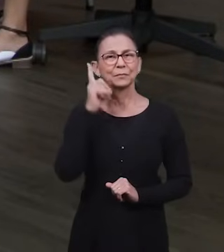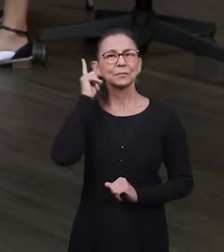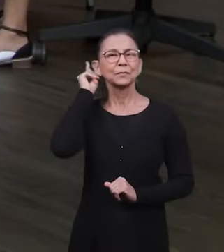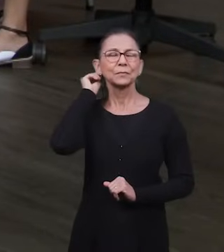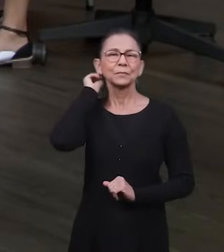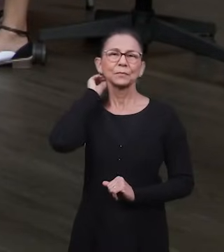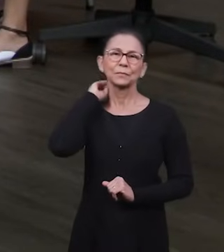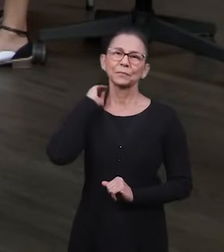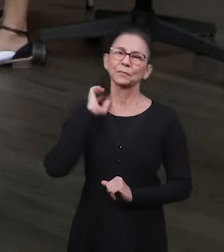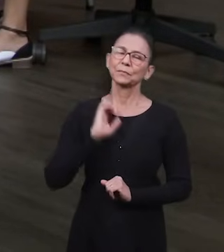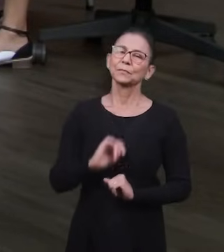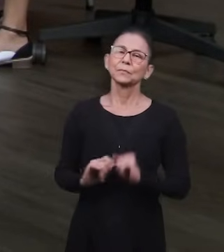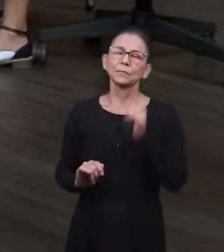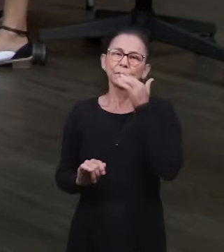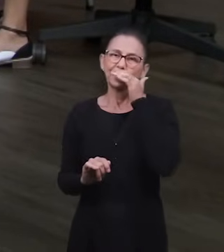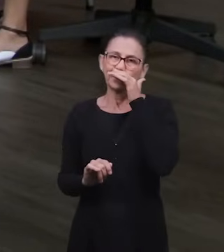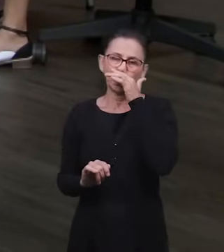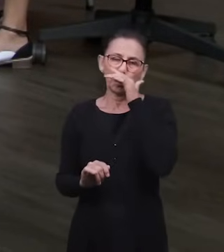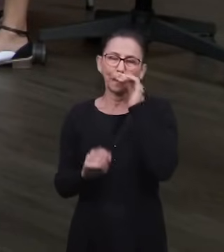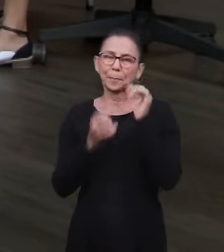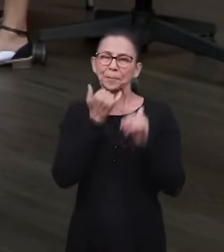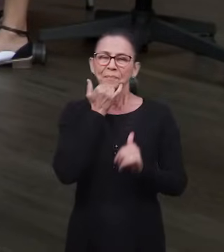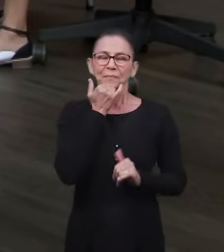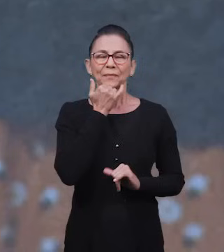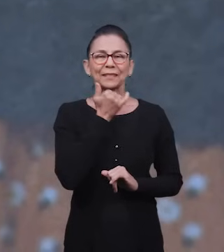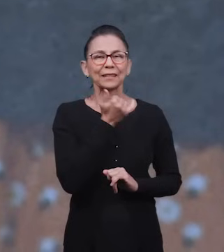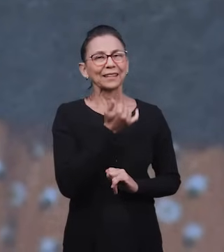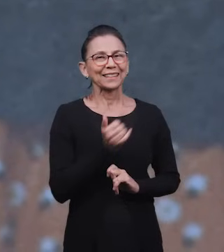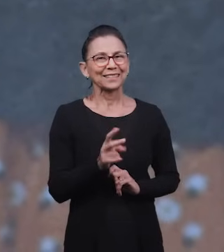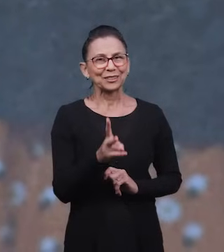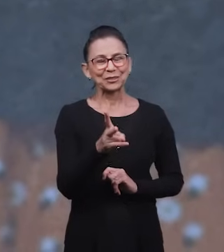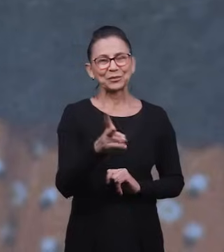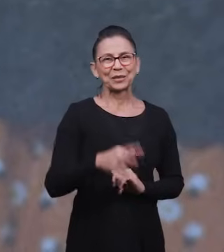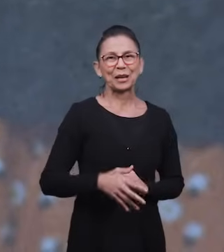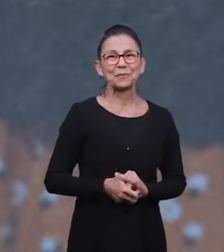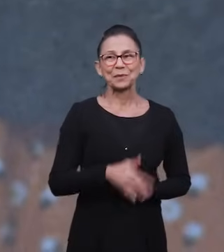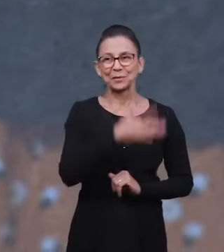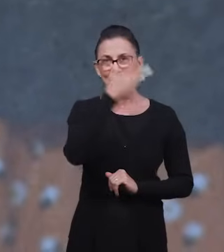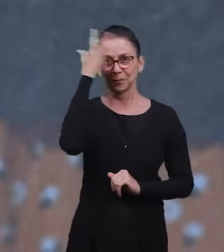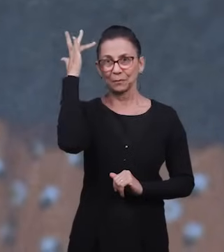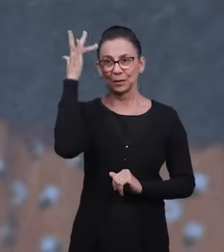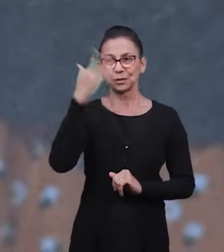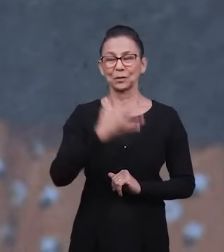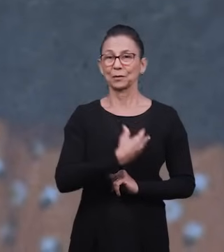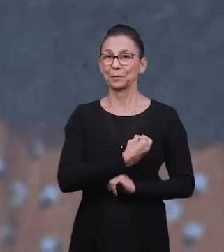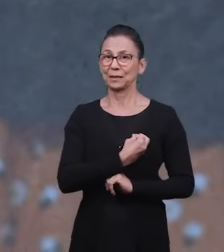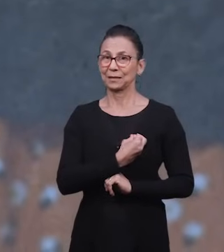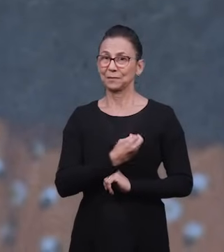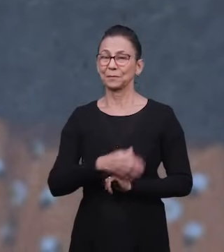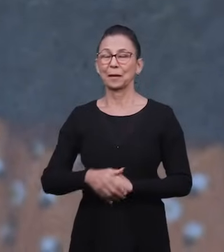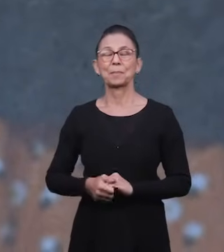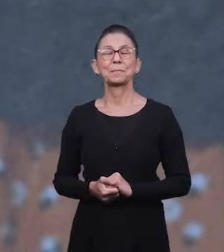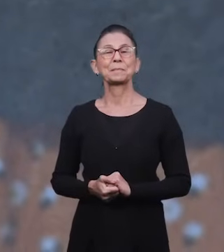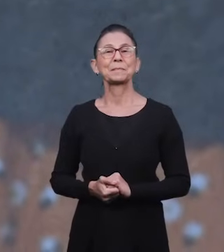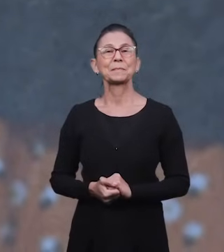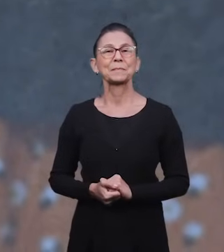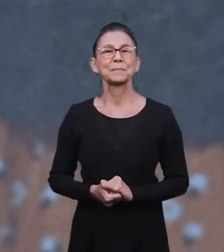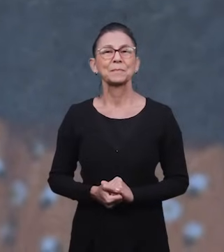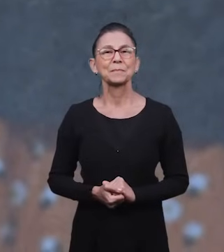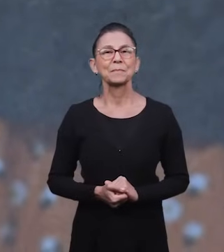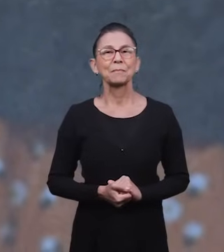seguir com o nosso programa e a gente tem agora mais uma participação de